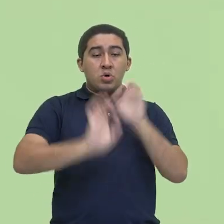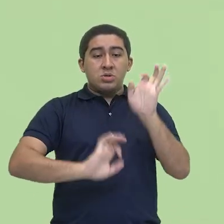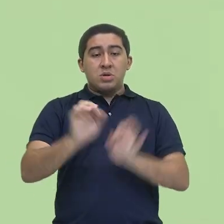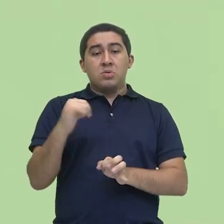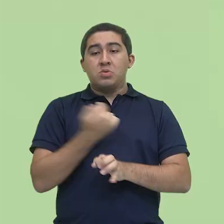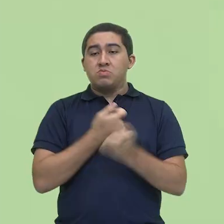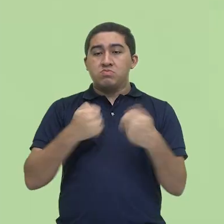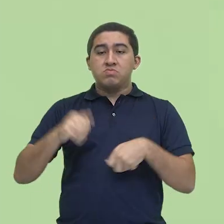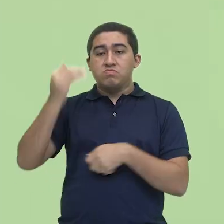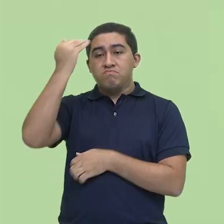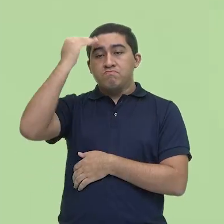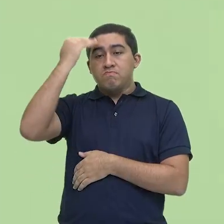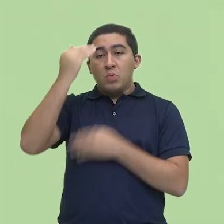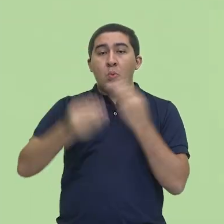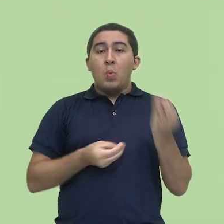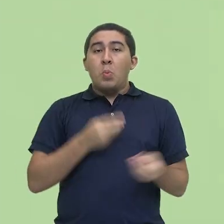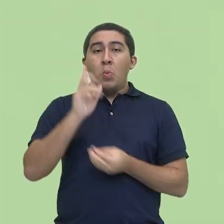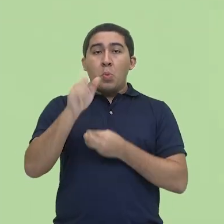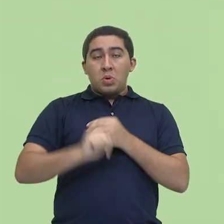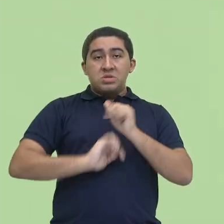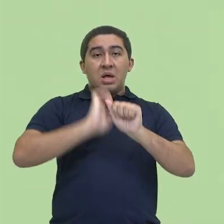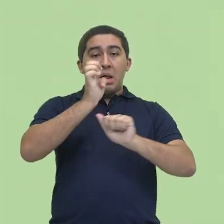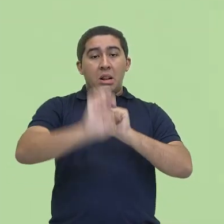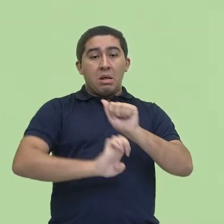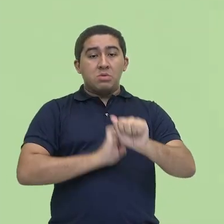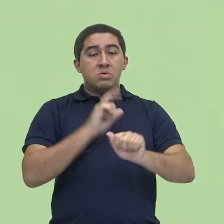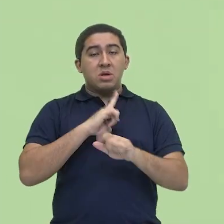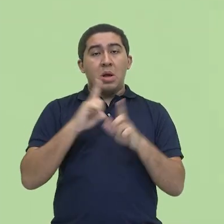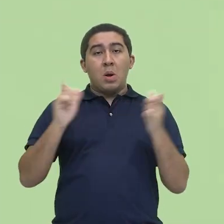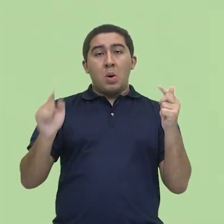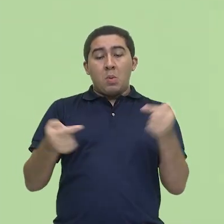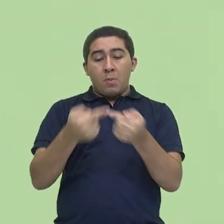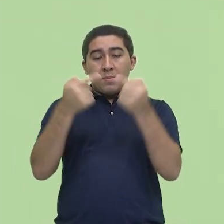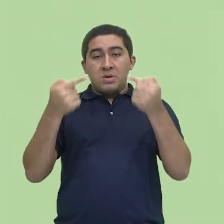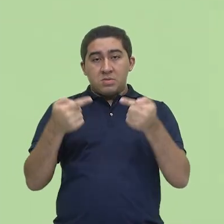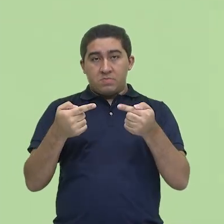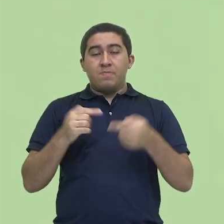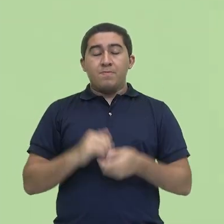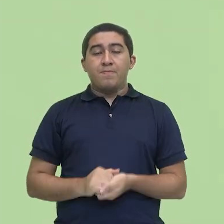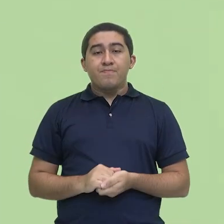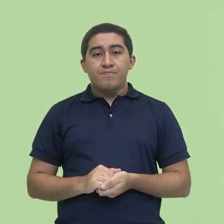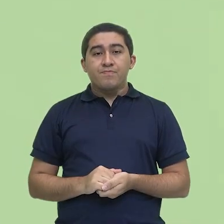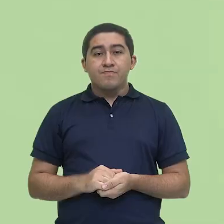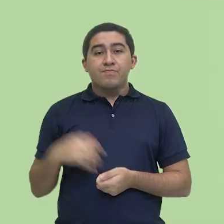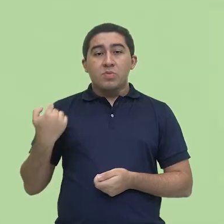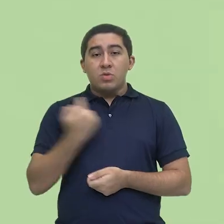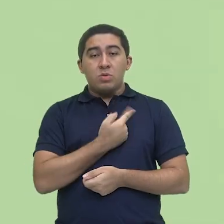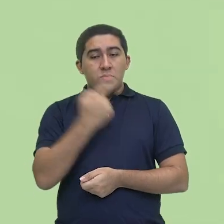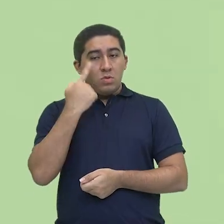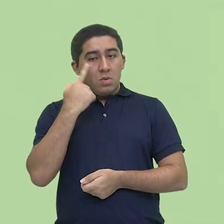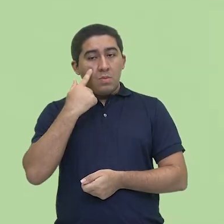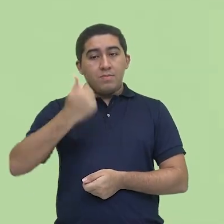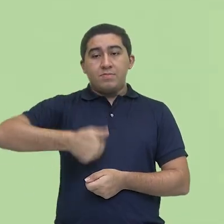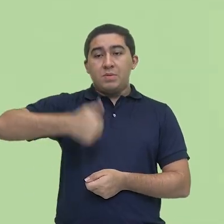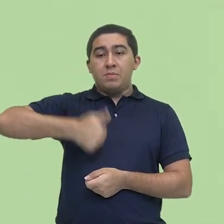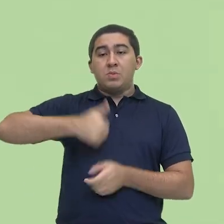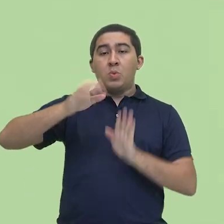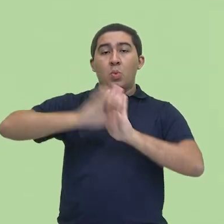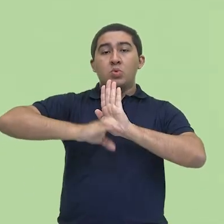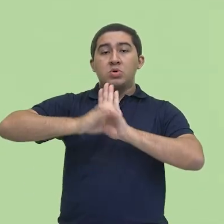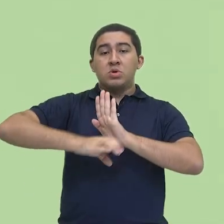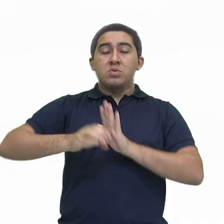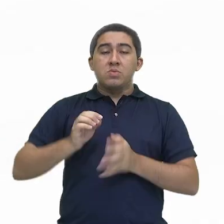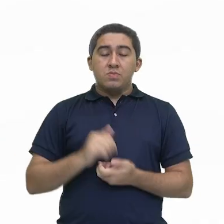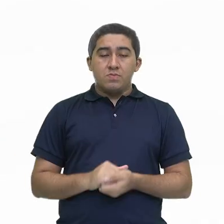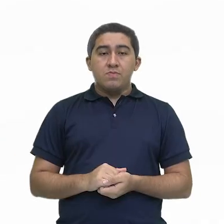gente precisa compreender como que esses elétrons estão organizados nas camadas eletrônicas. Então, nós vamos ver primeiramente o conceito de